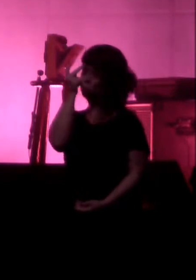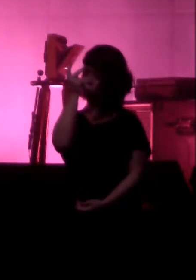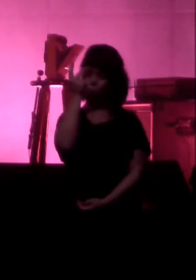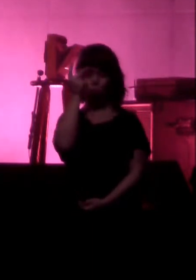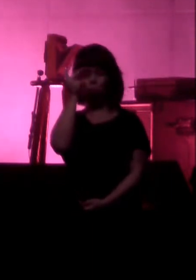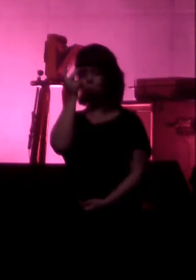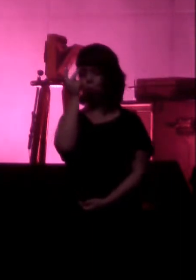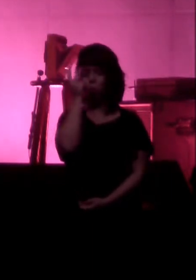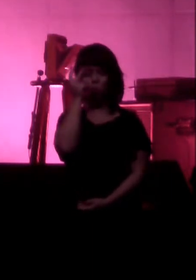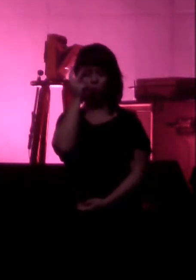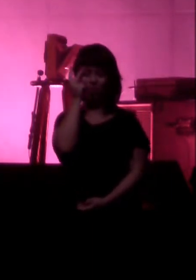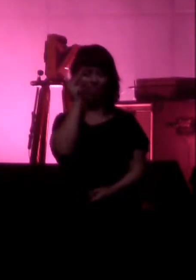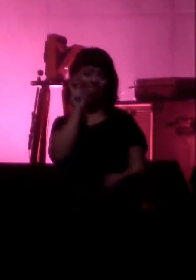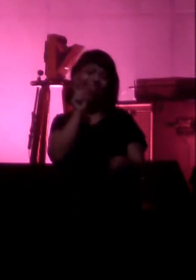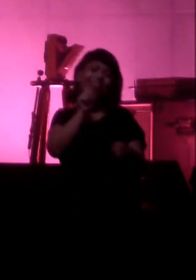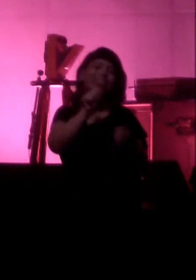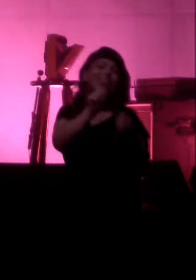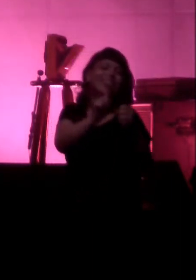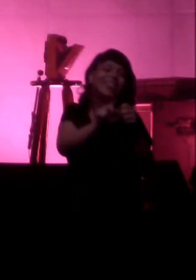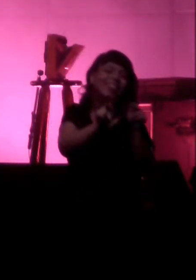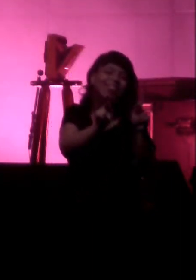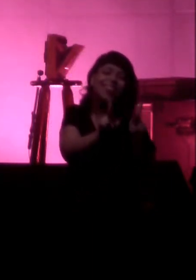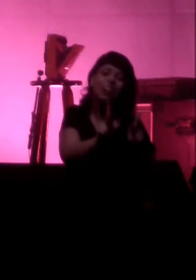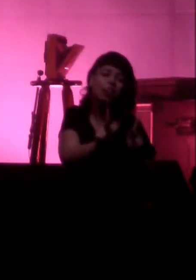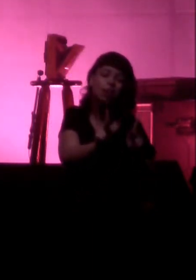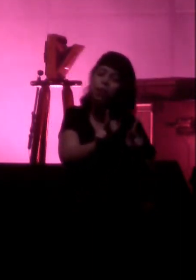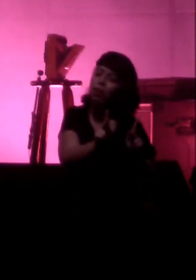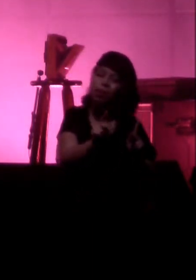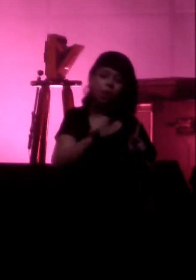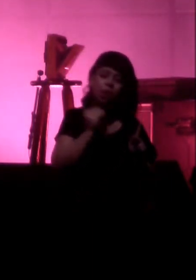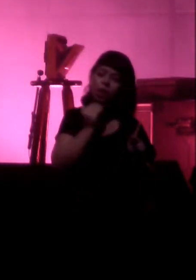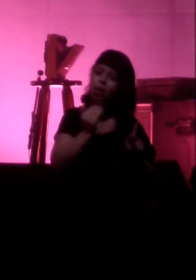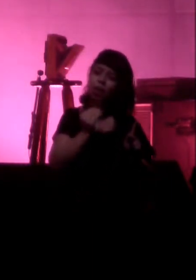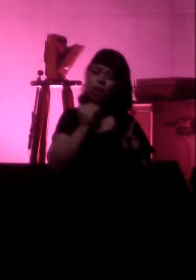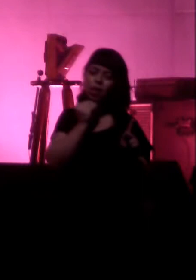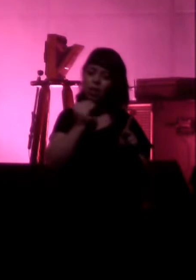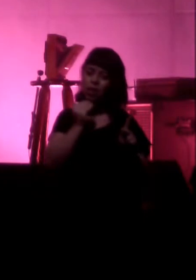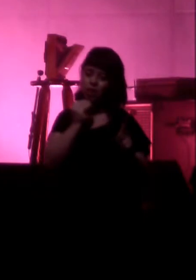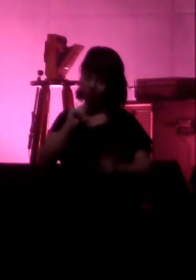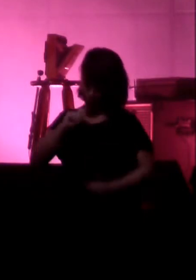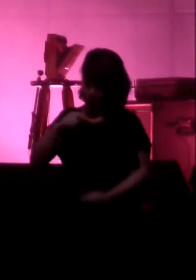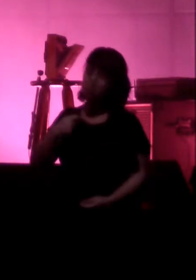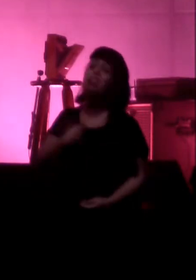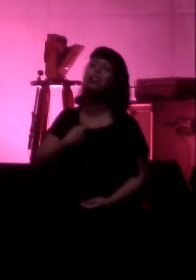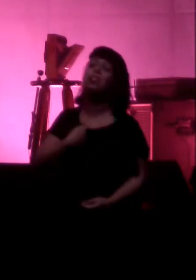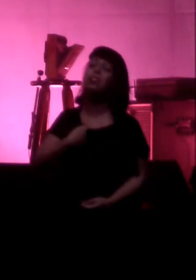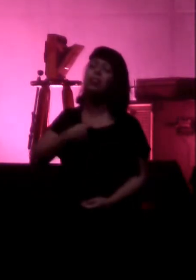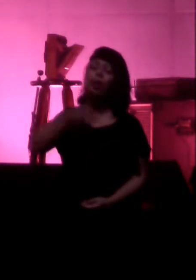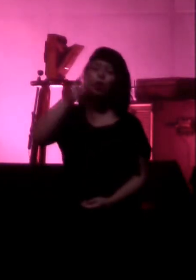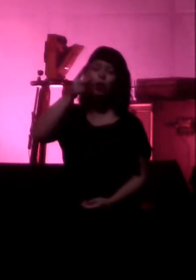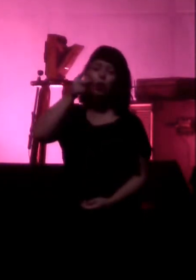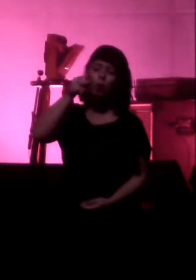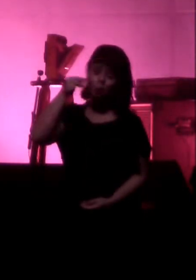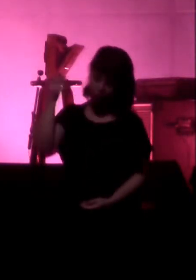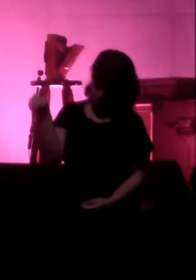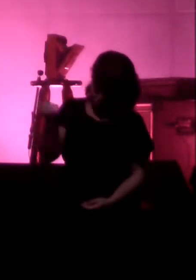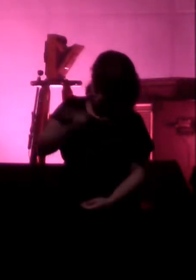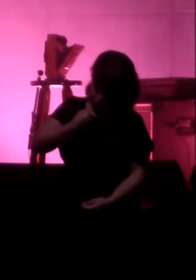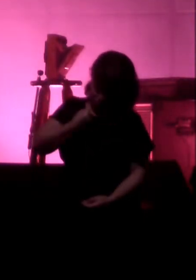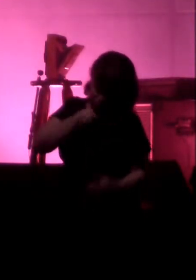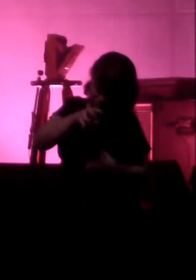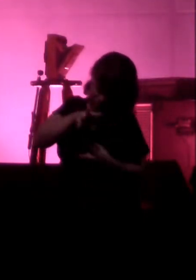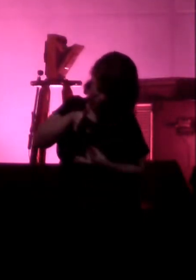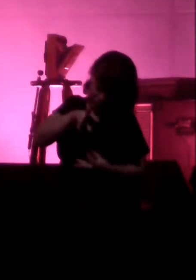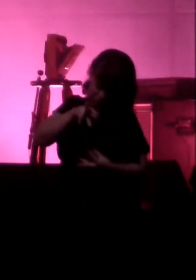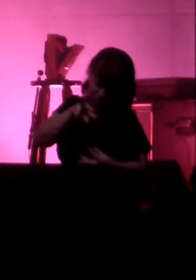esse caso não tem solução. Sou fera ferida, no corpo,